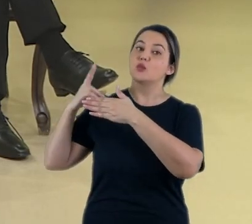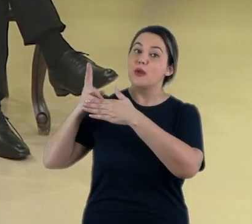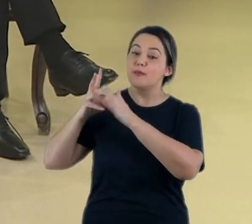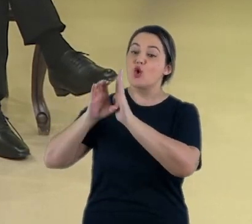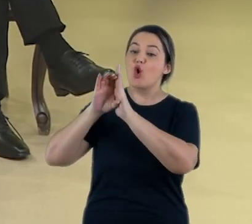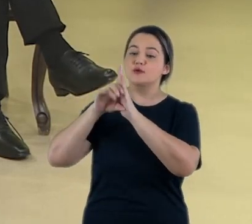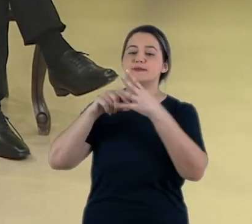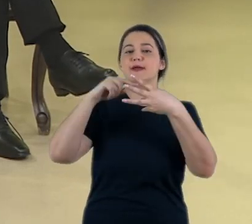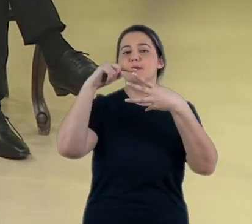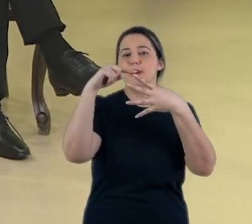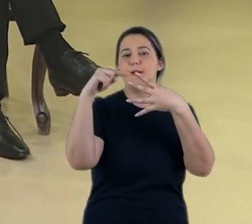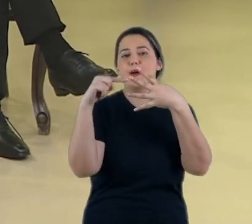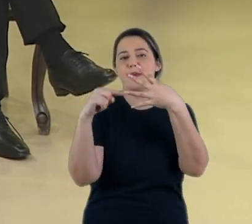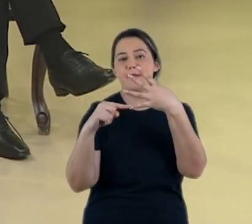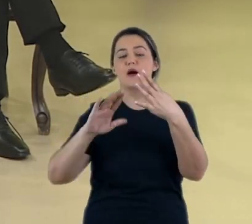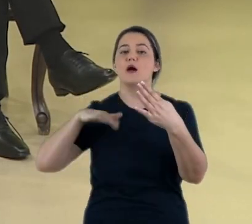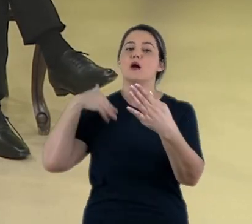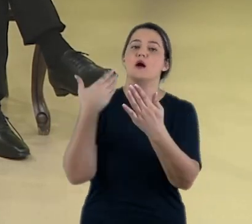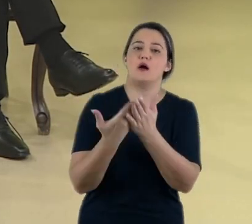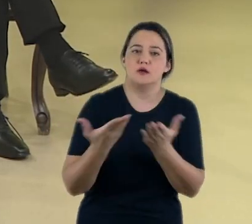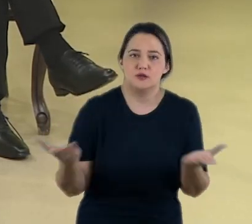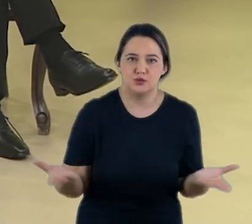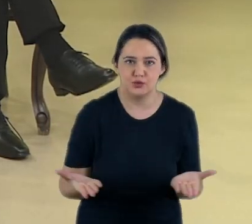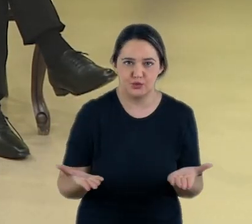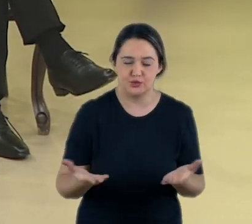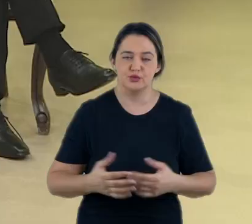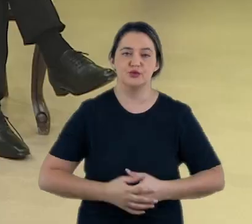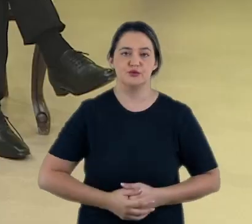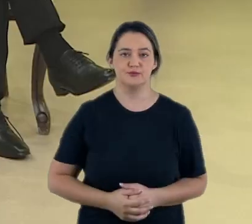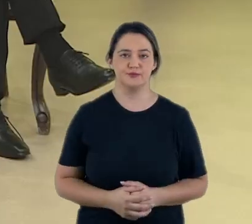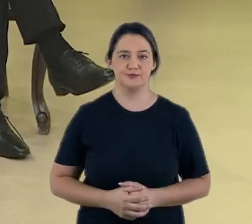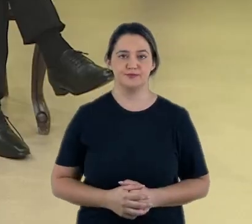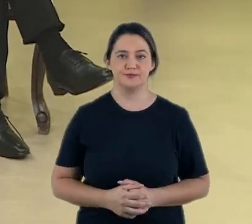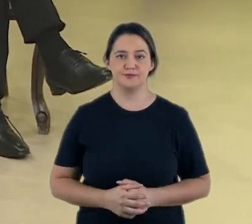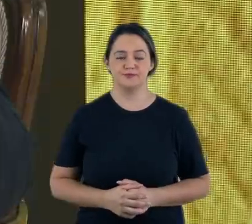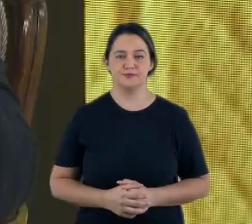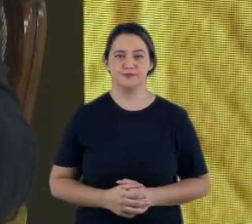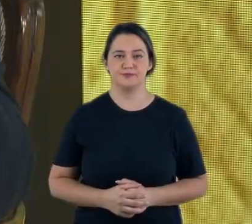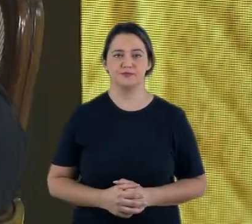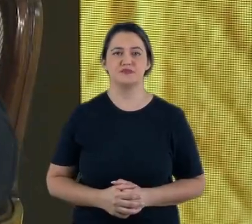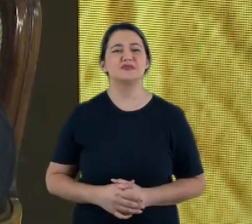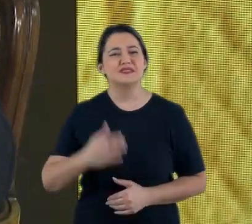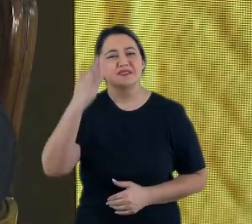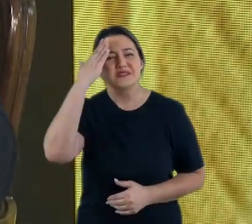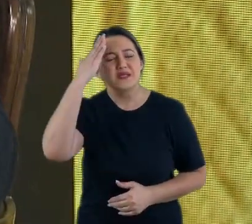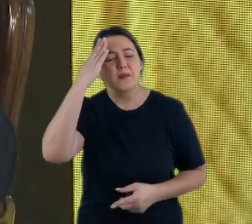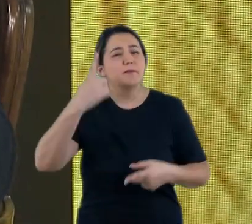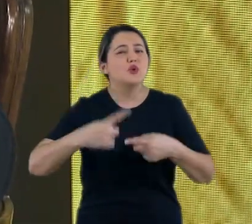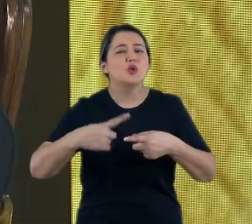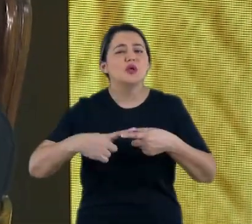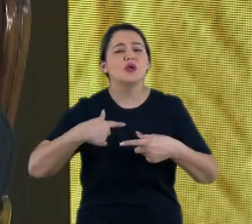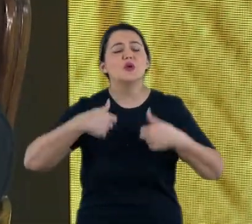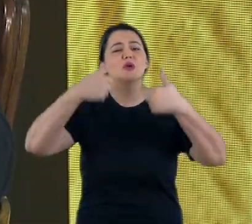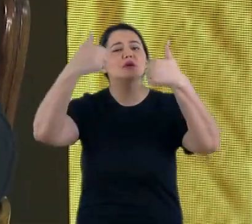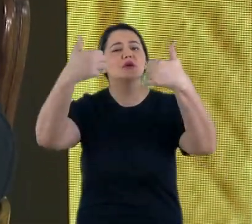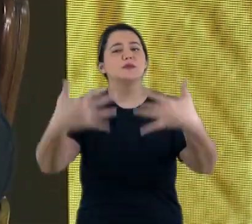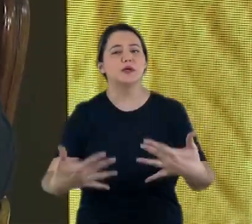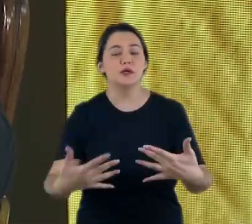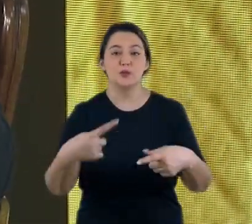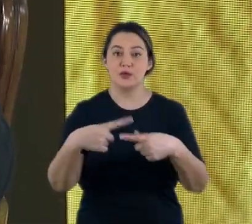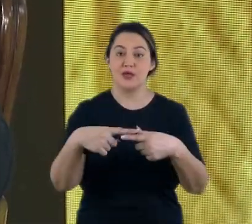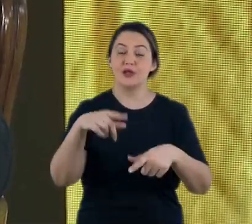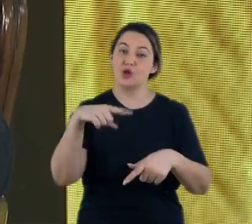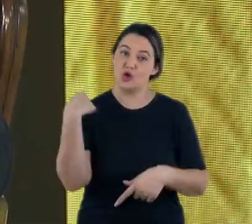desses conceitos que remete até aos tempos mais antigos. Sabe por que eu estou dizendo isso para você? Porque quando